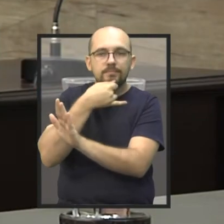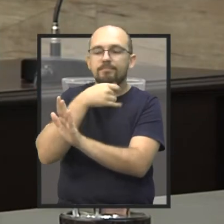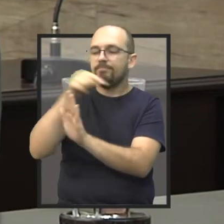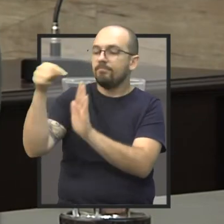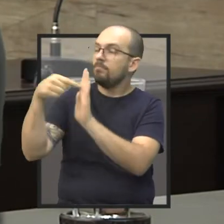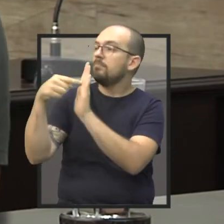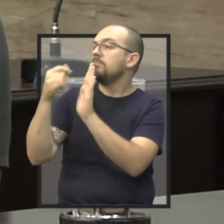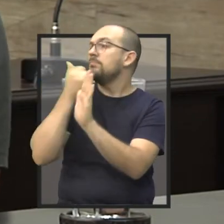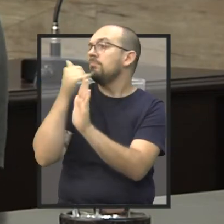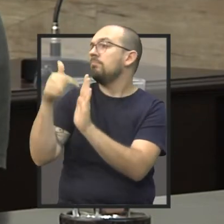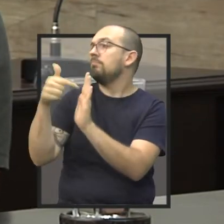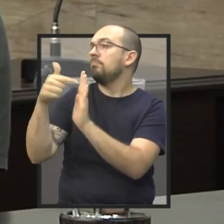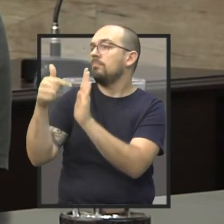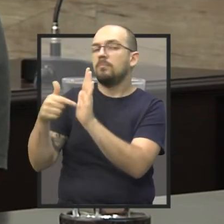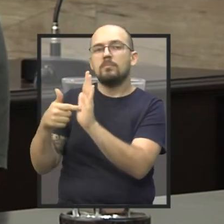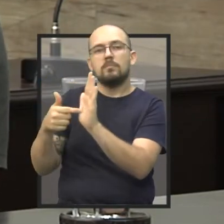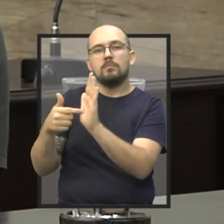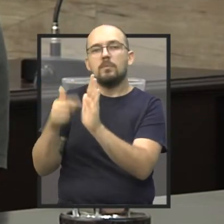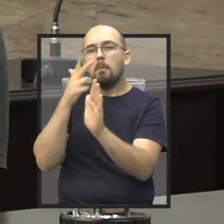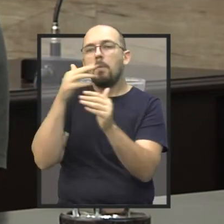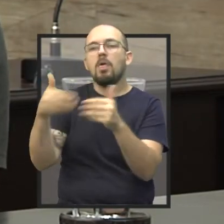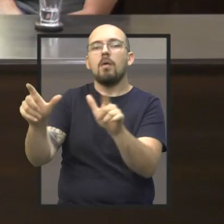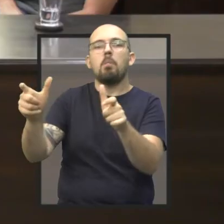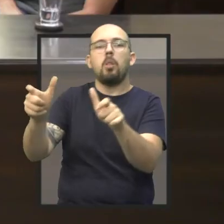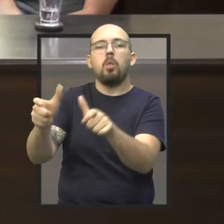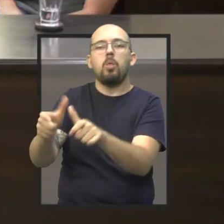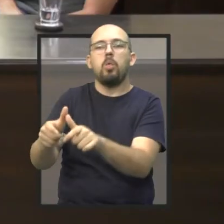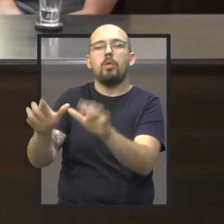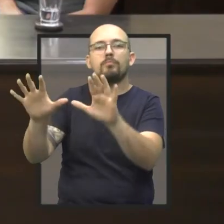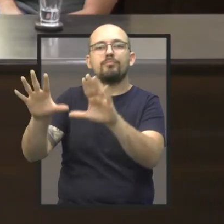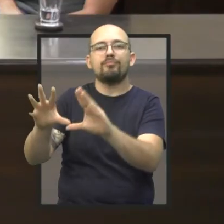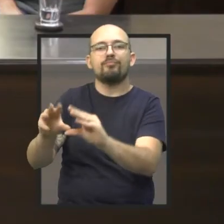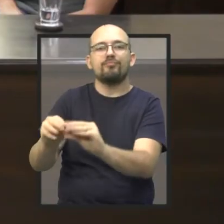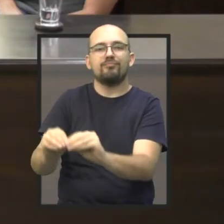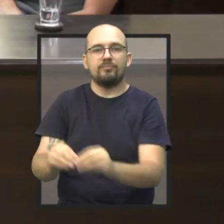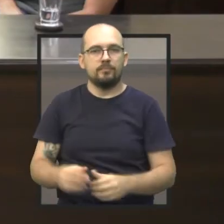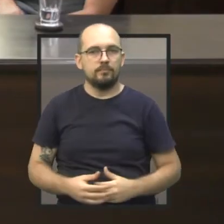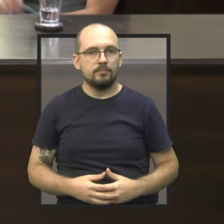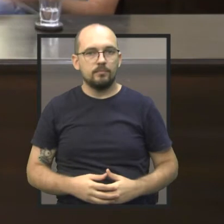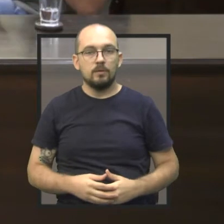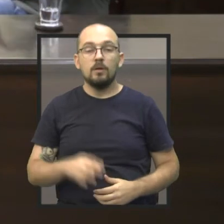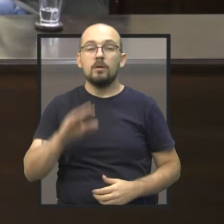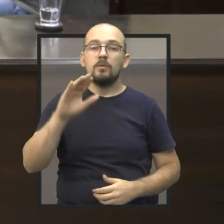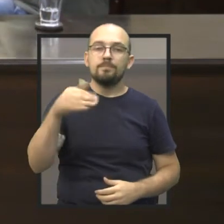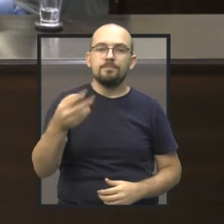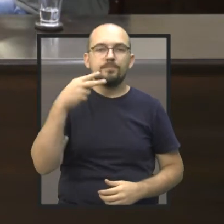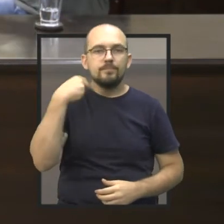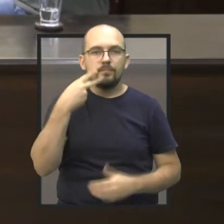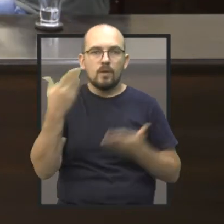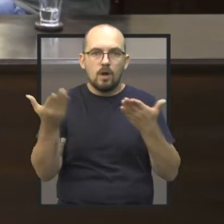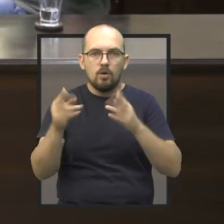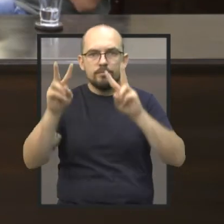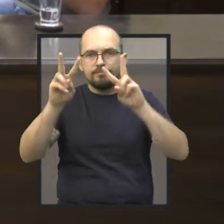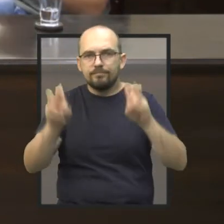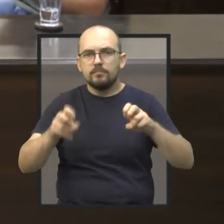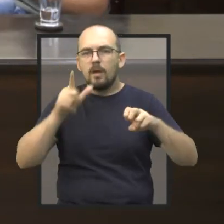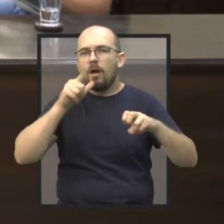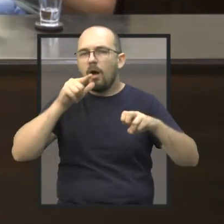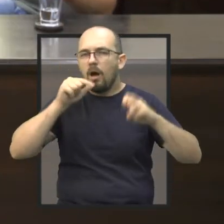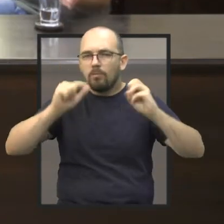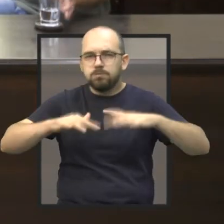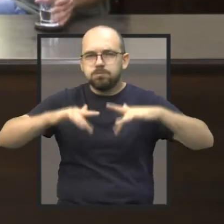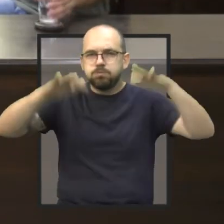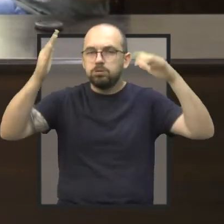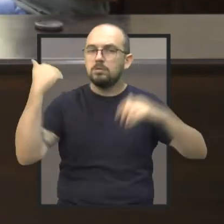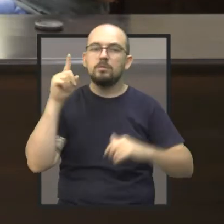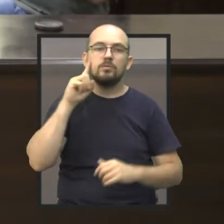jogando contra ela mesma, deixando a desejar nessa área. Bom, vereador, falando agora sobre a enchente que nós tivemos no